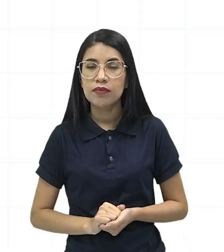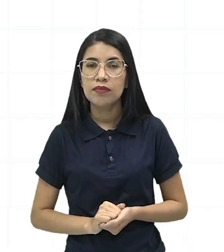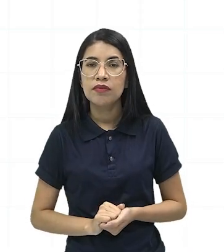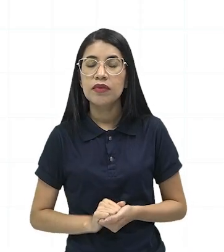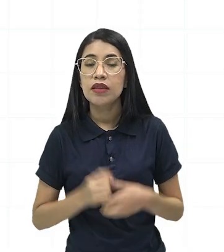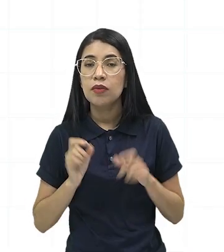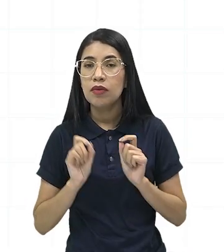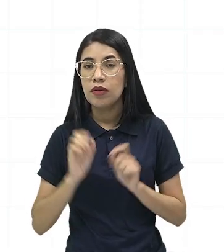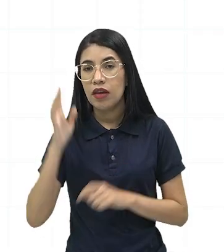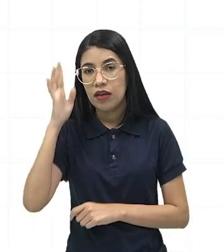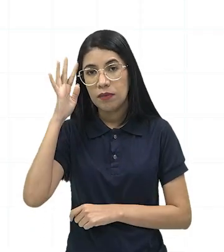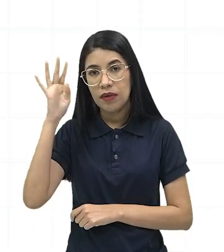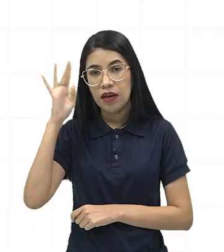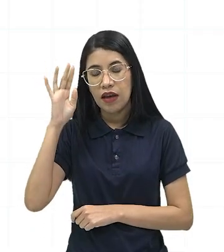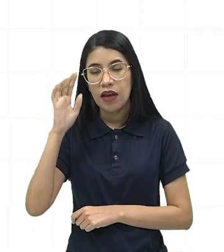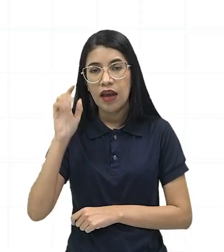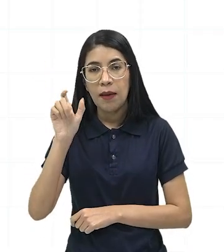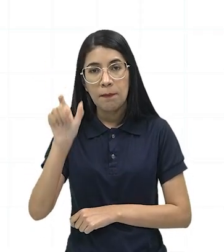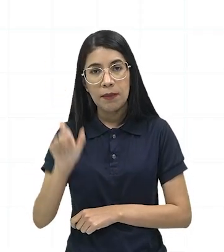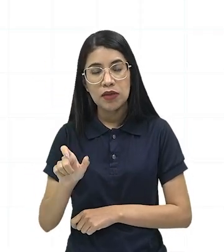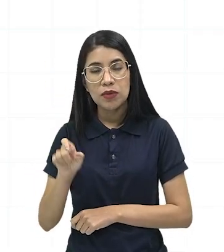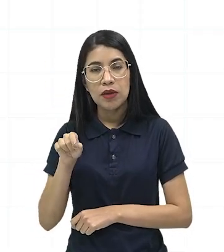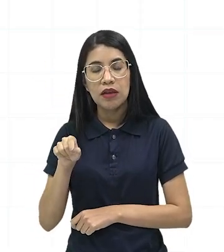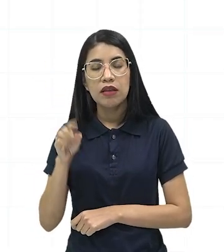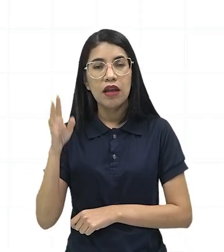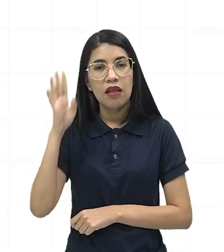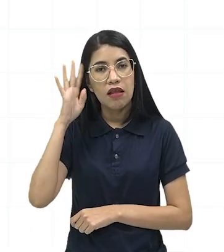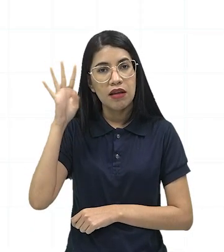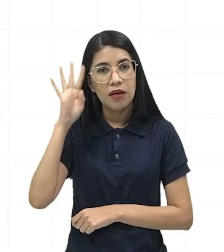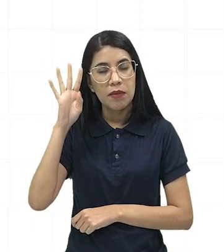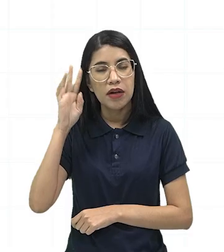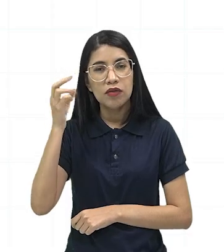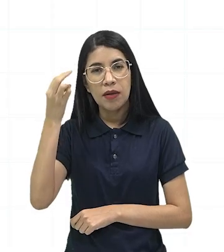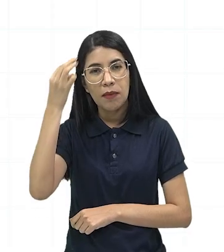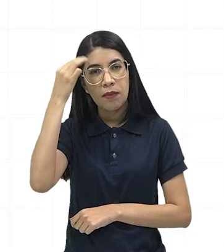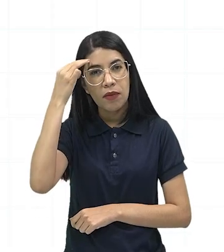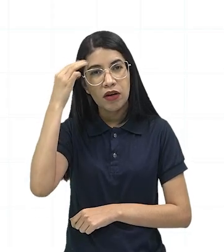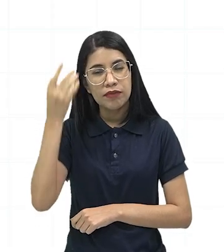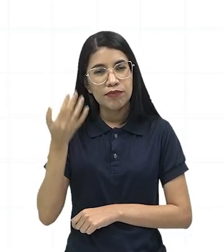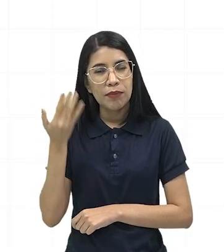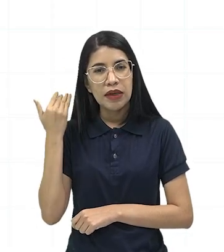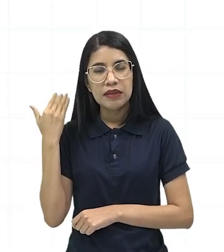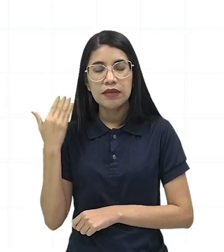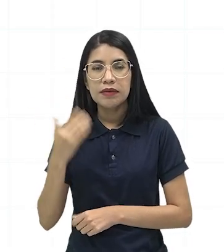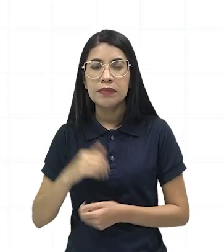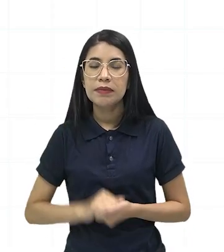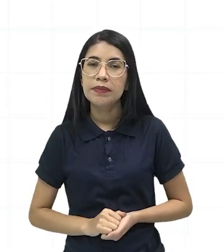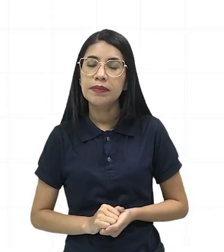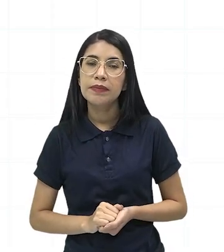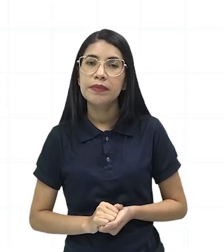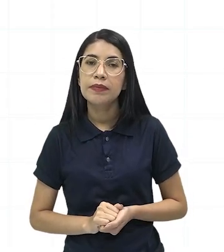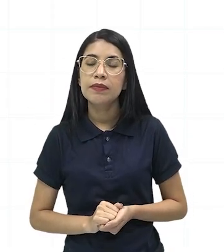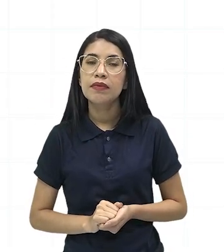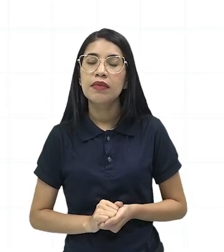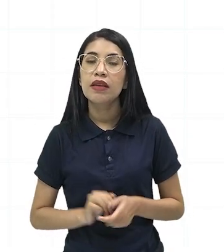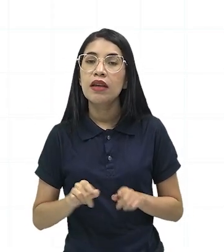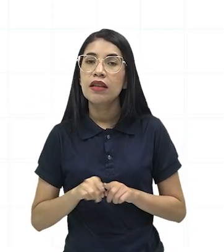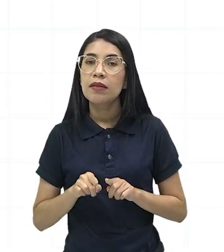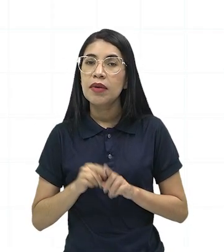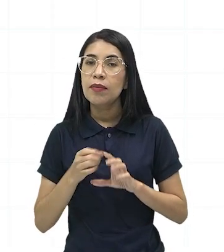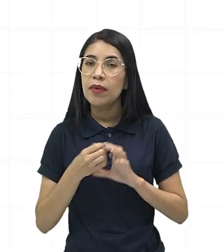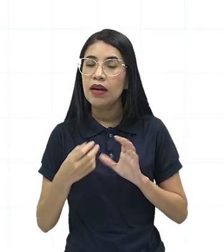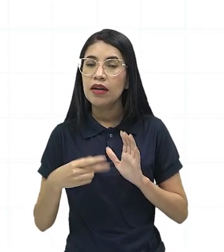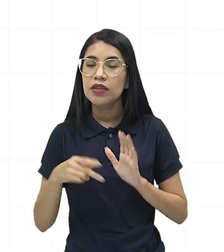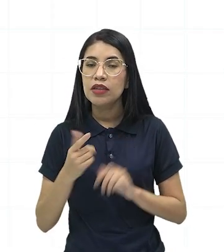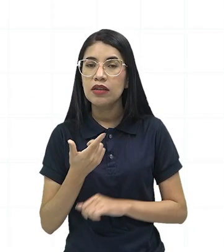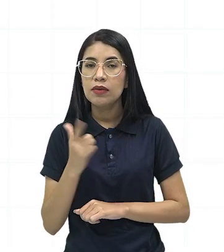né? Daquilo que ela lembra de algo que está guardado em sua memória. Aí nós temos outro ponto também importante,